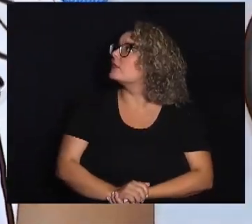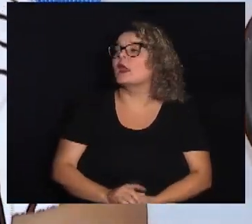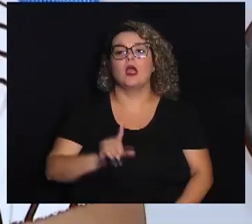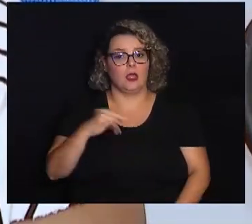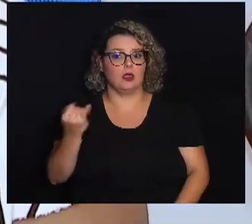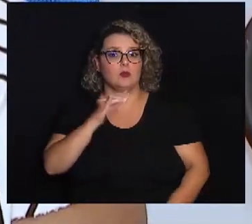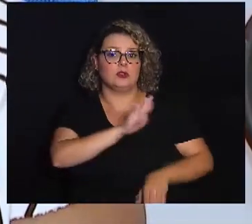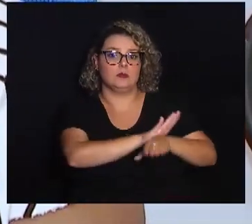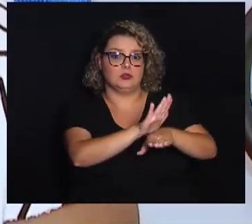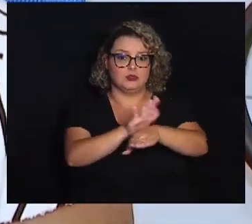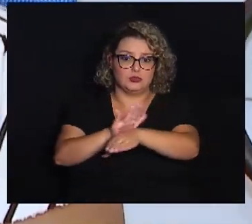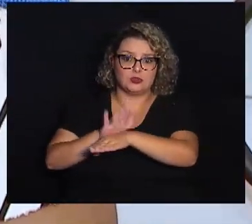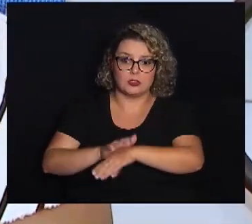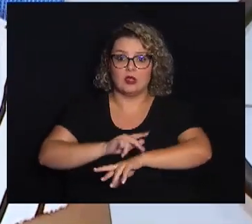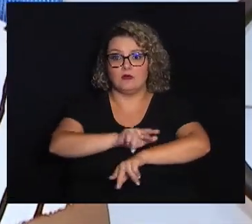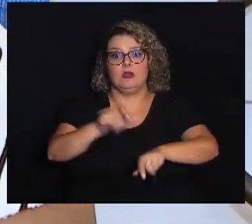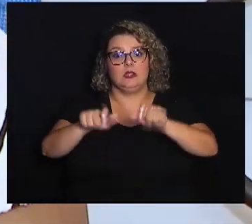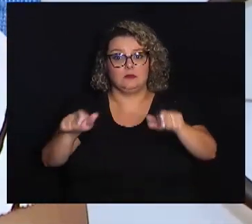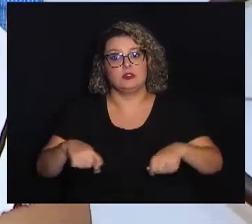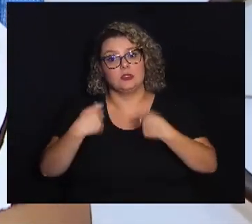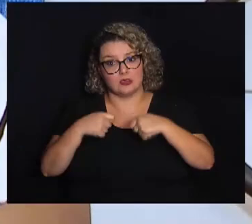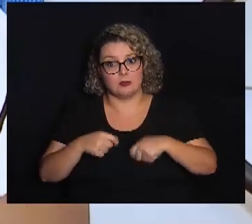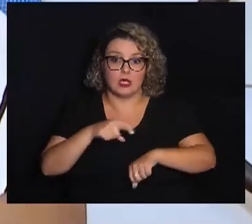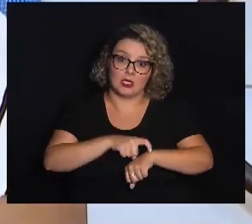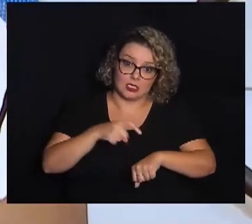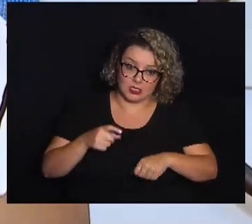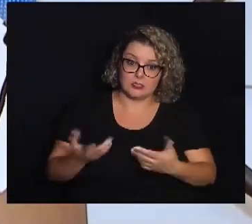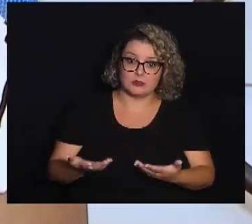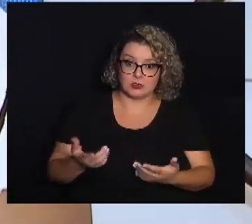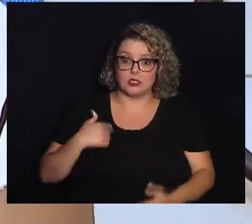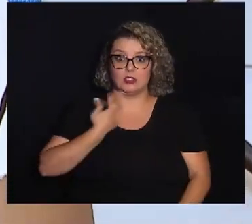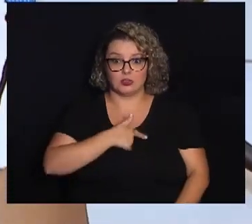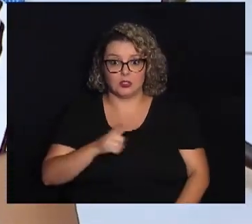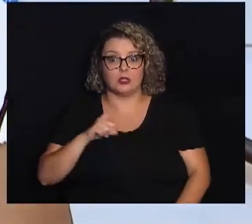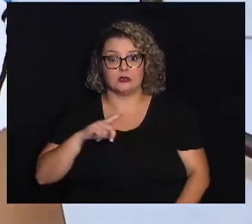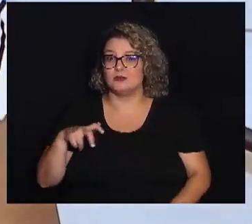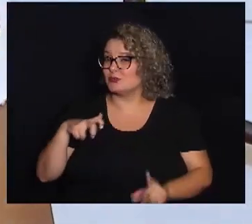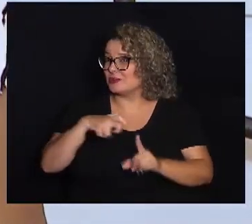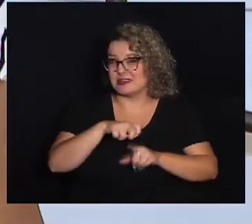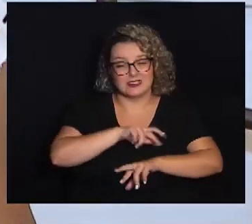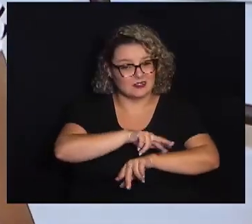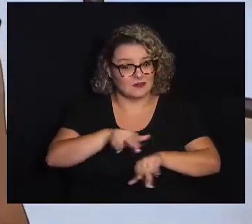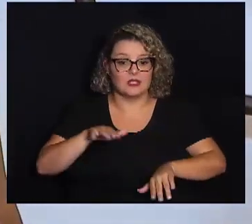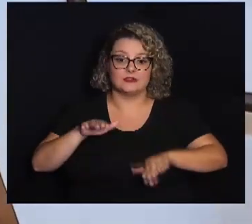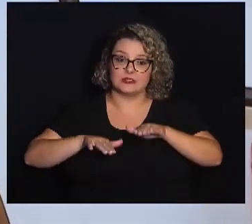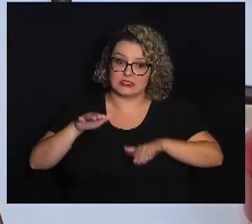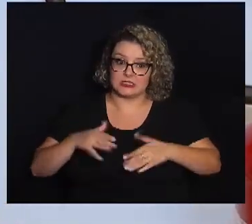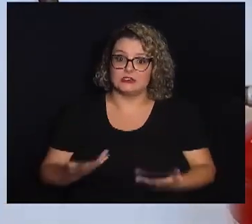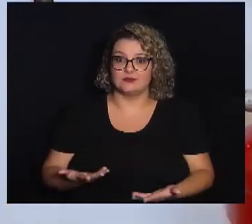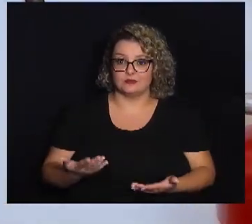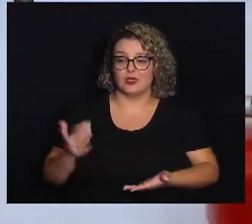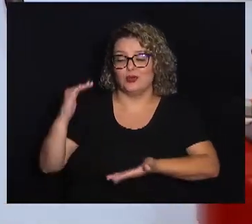ajudando o próximo, né? Muita gente precisa e nessa época que nós temos bastante acidente e às vezes o